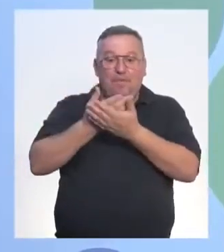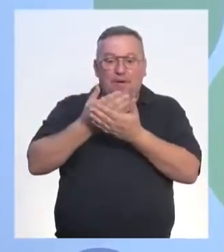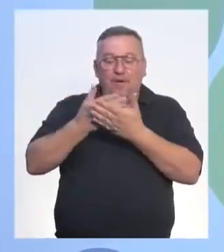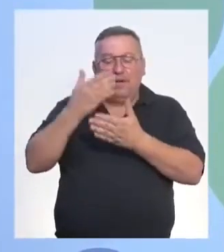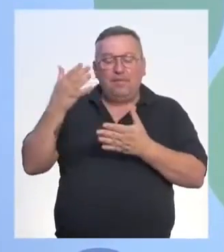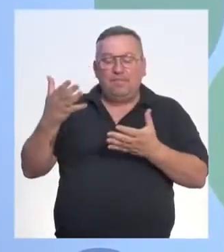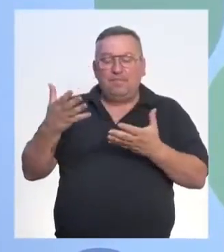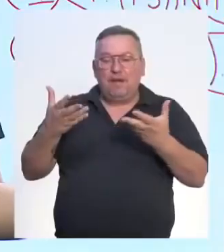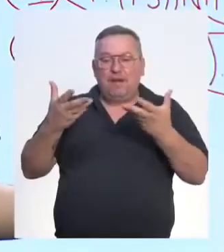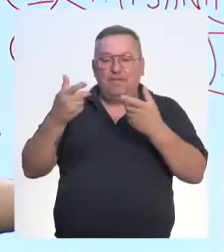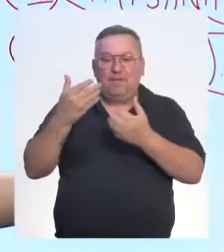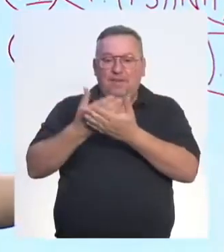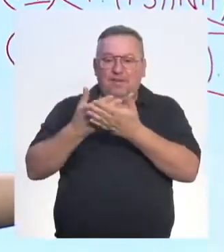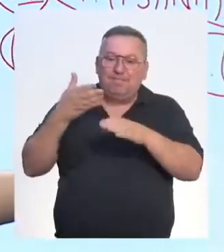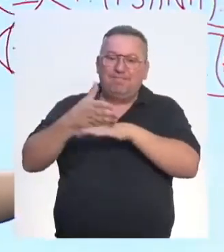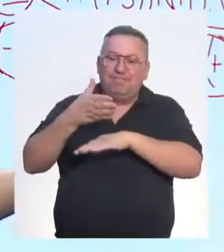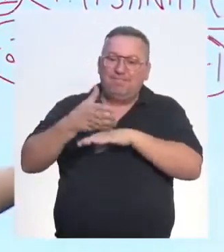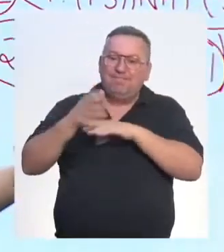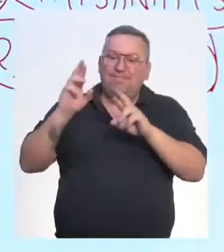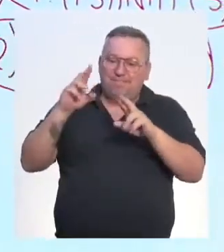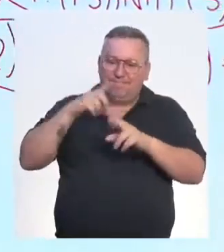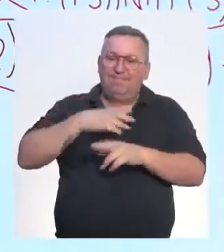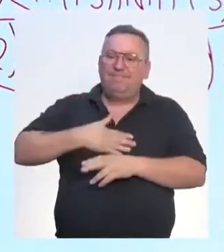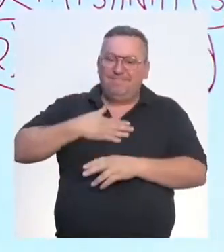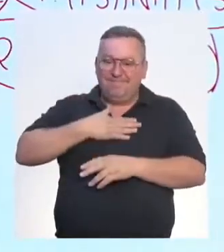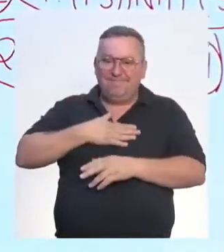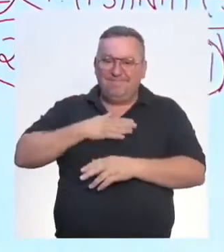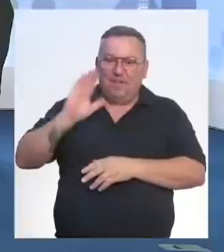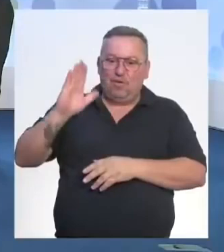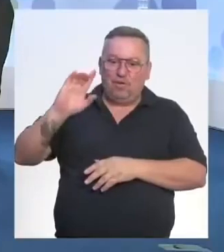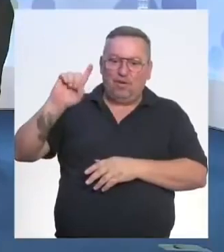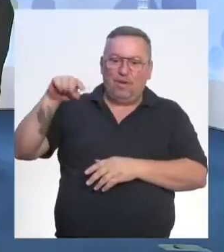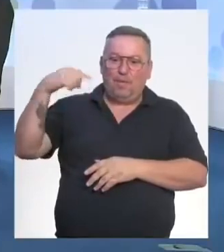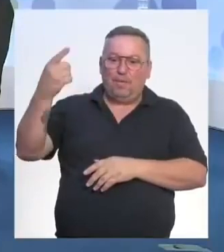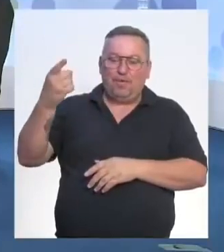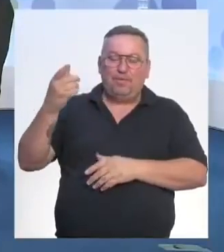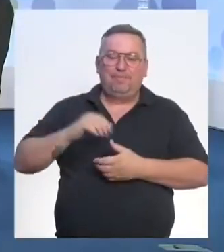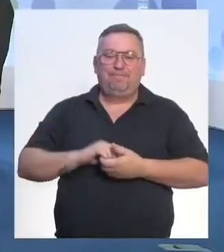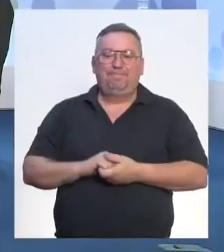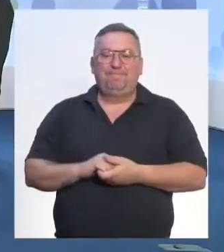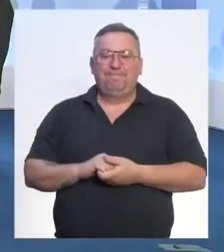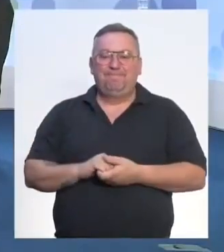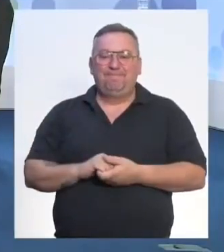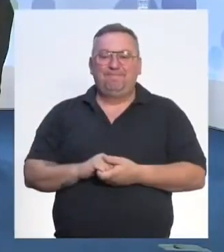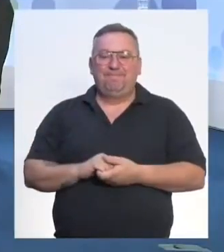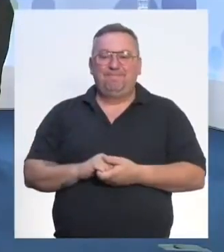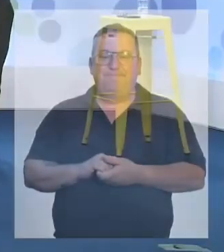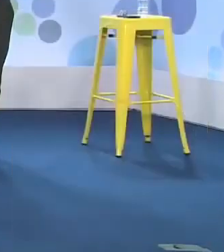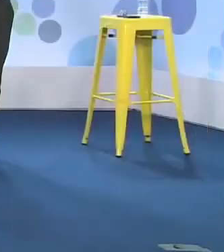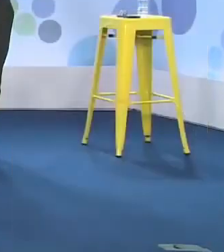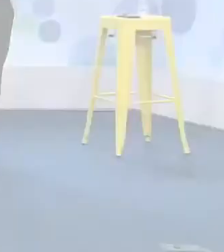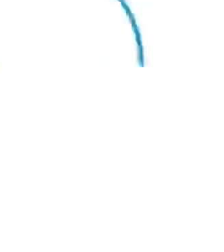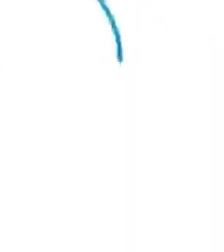participação. Obrigado e valeu, espero que vocês tenham gostado. Até a próxima aí, tchau, tchau.